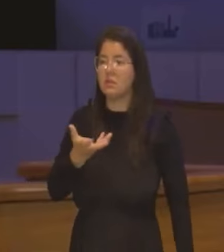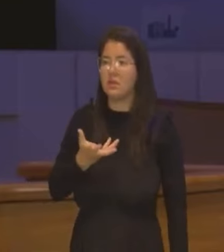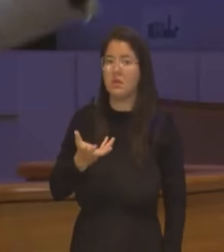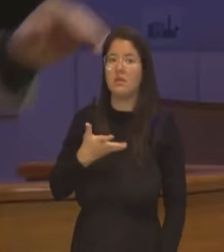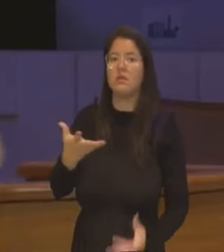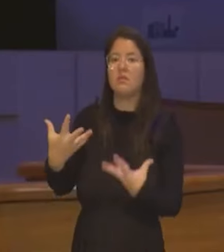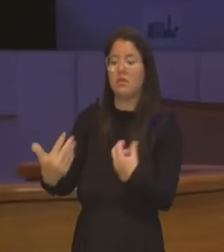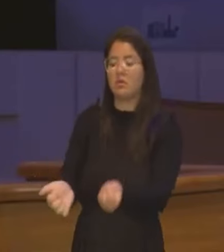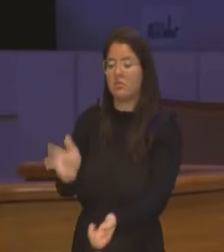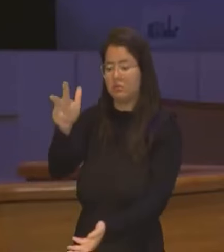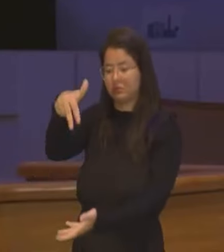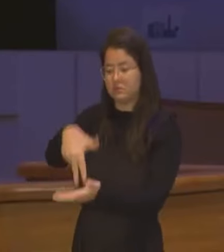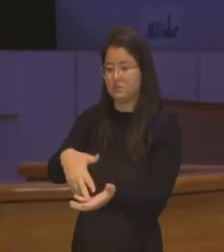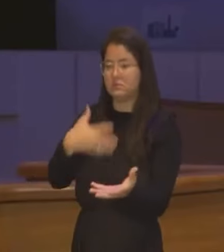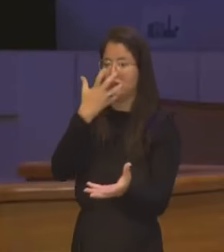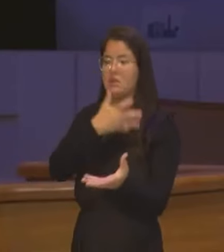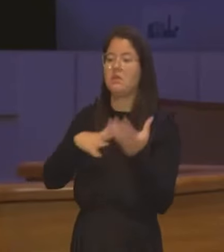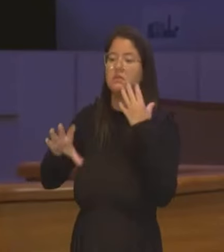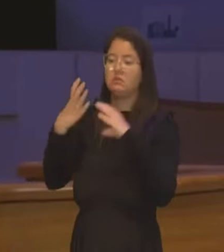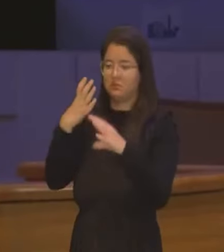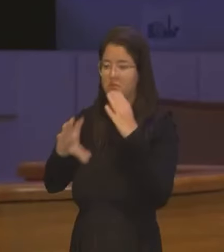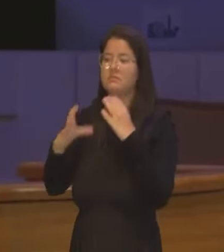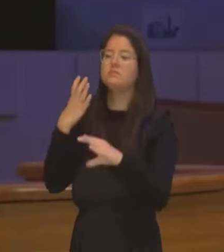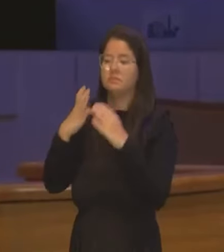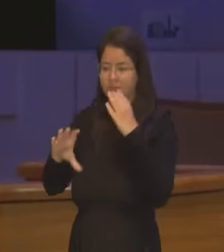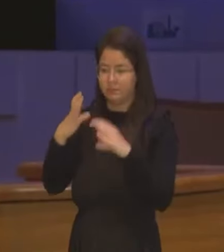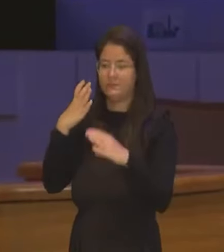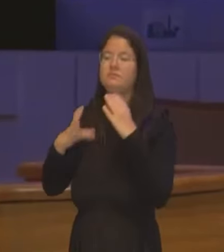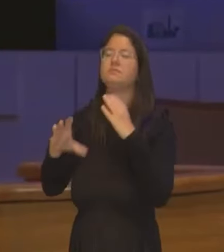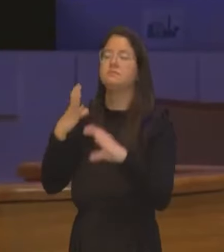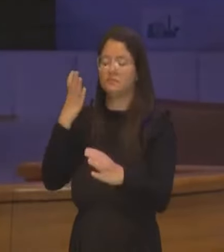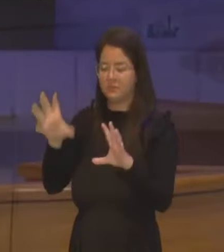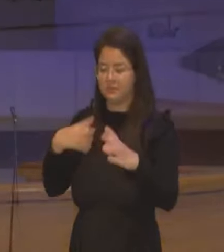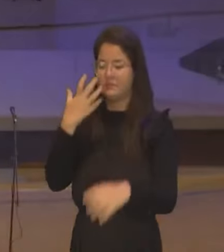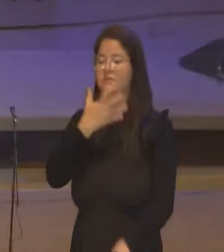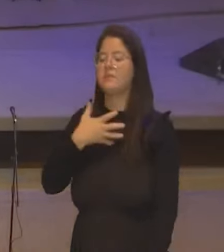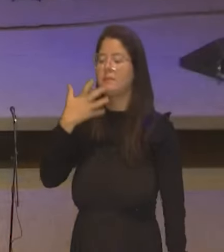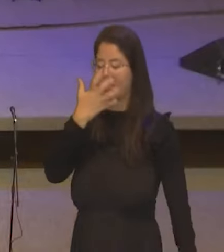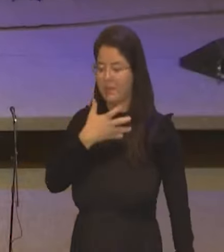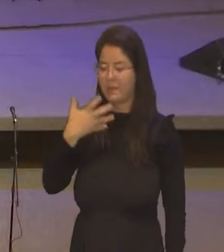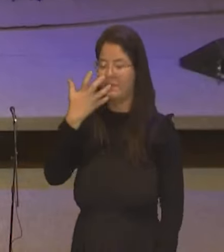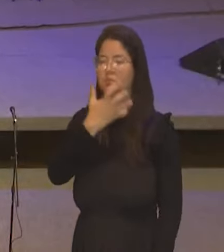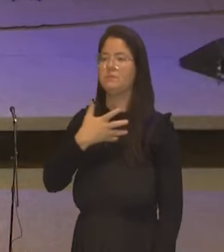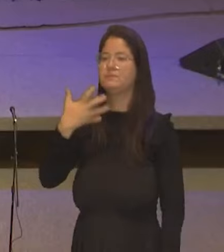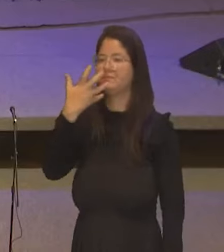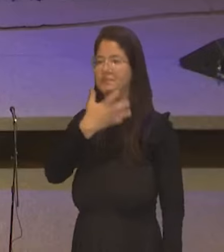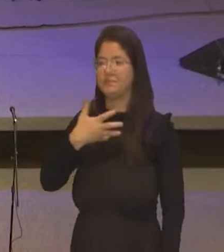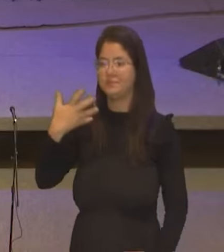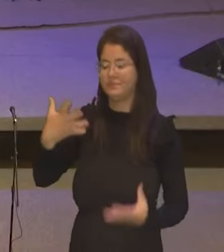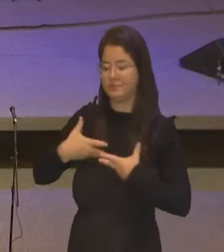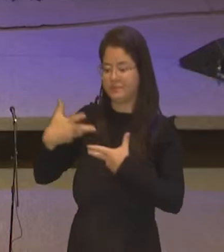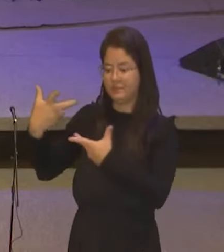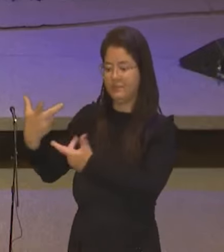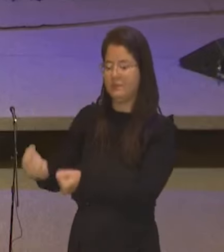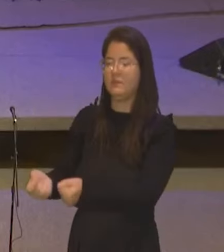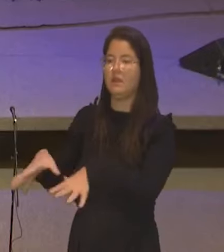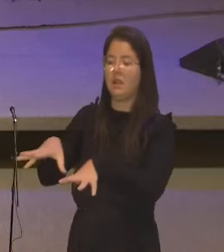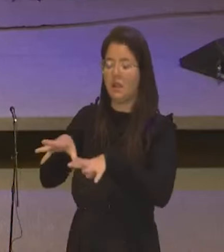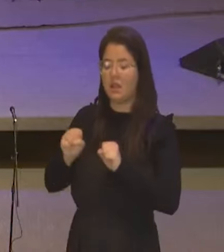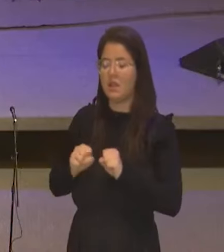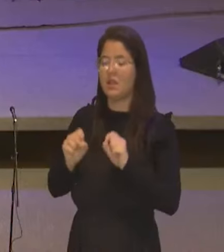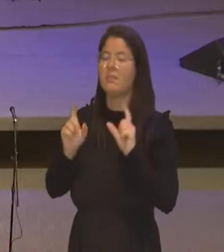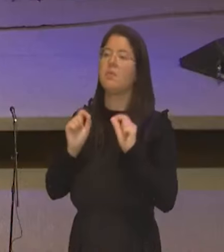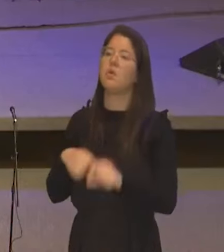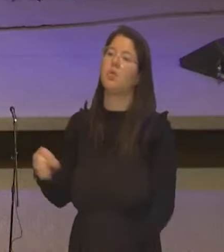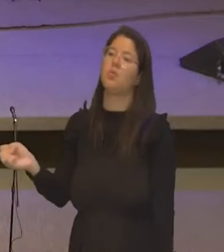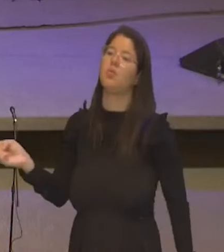Vamos ficar de pé e vamos cantar essa música que nos convida a recebermos